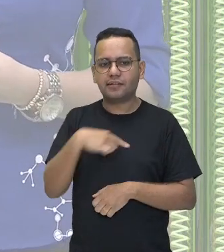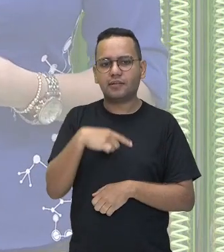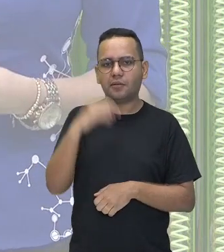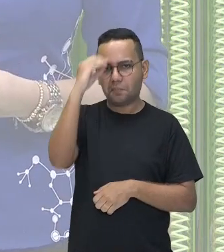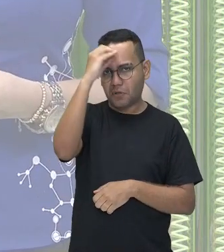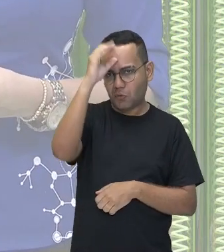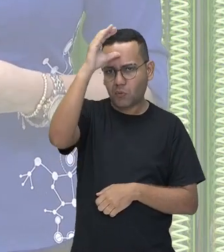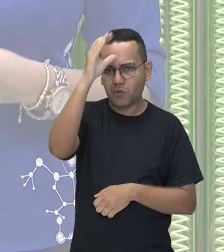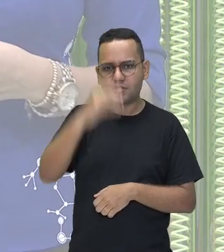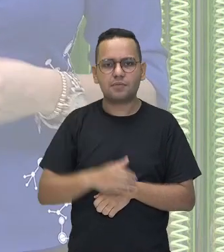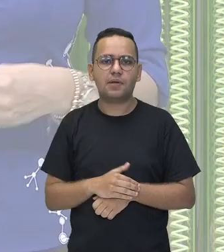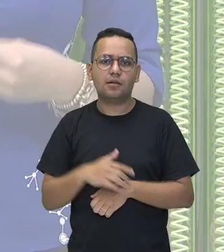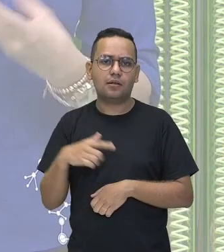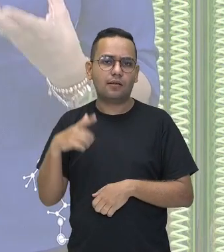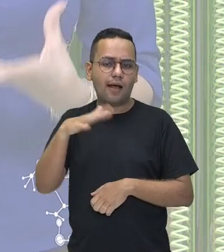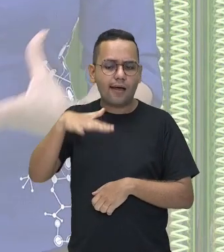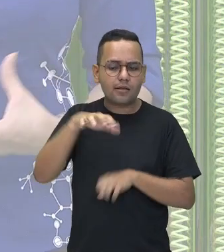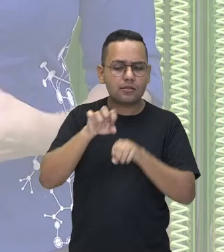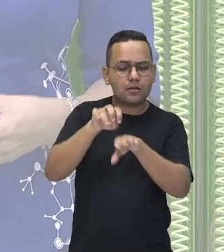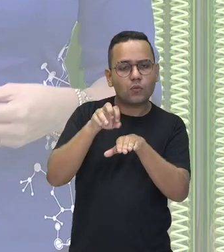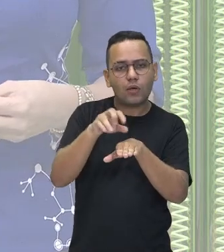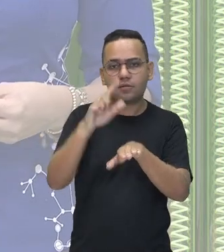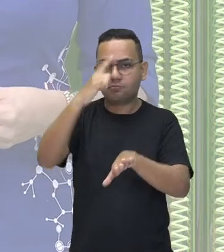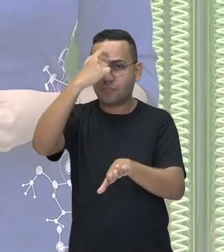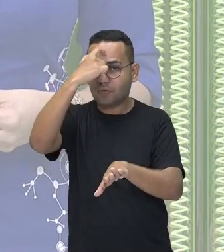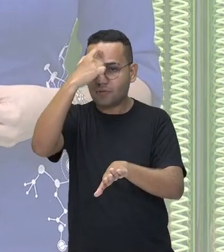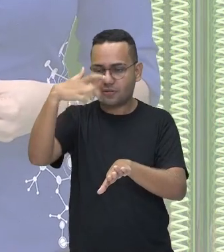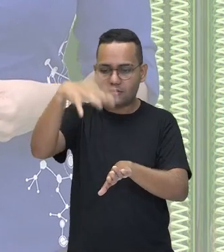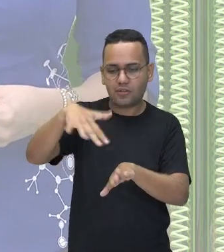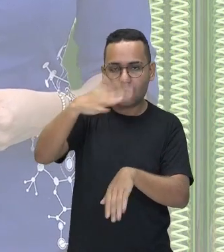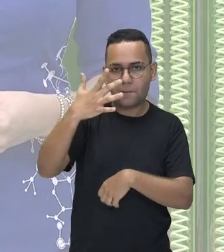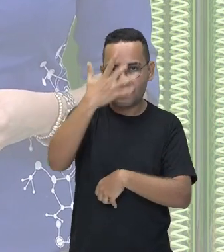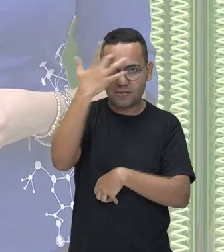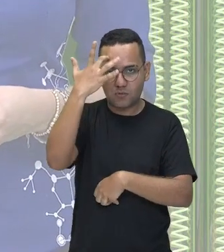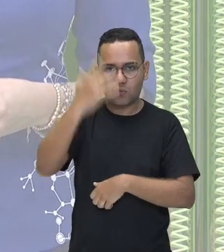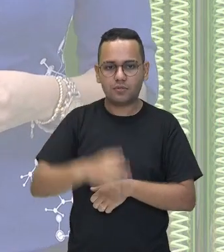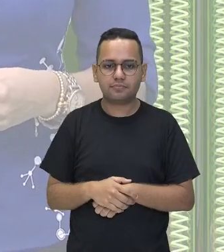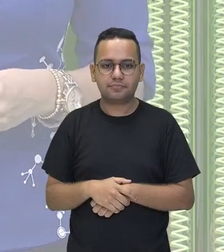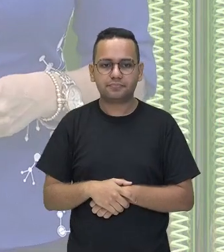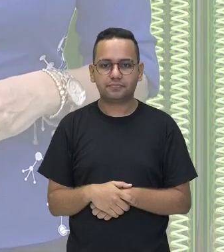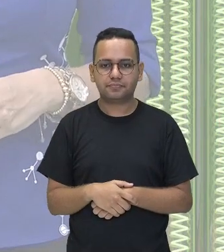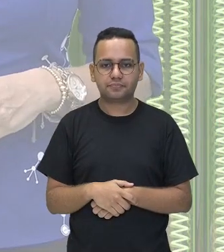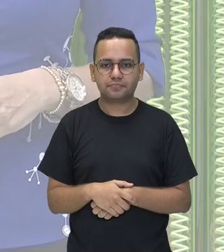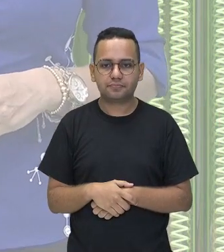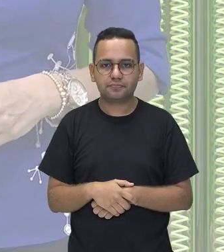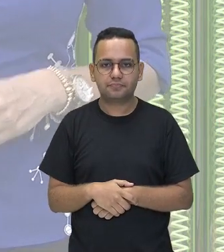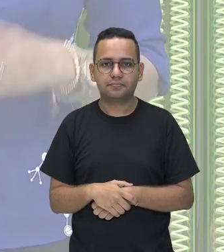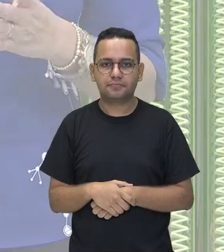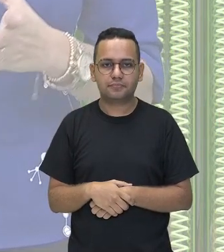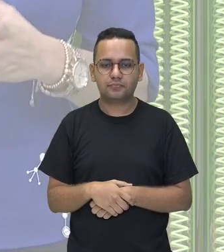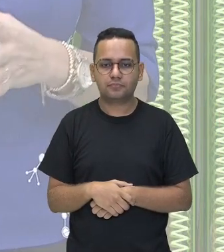conhecimento, na educação, conscientizando e sensibilizando as